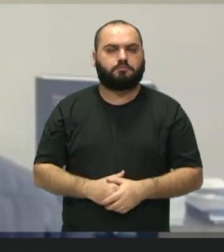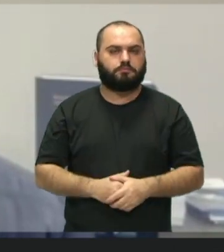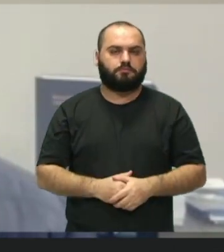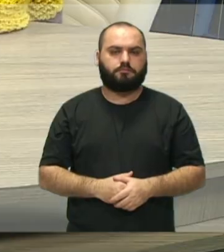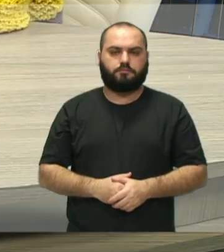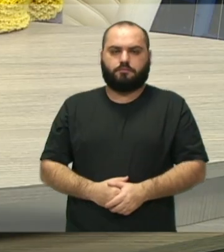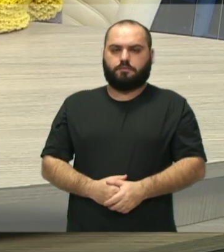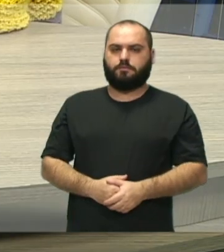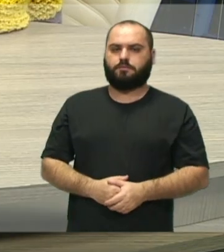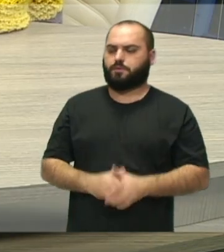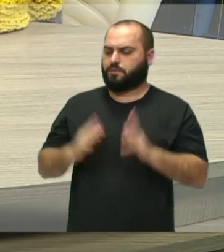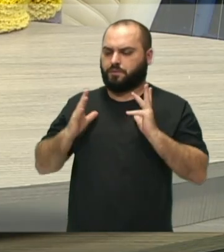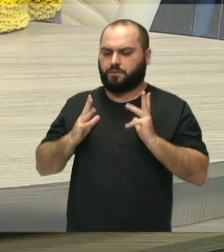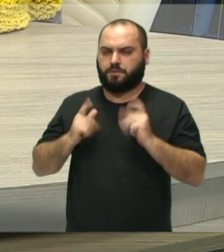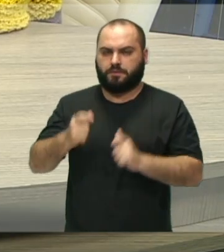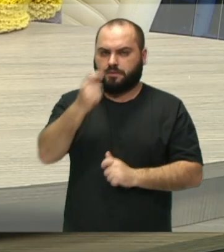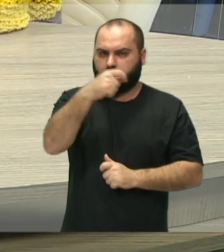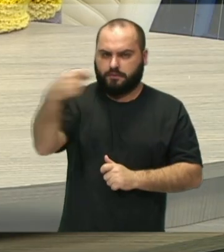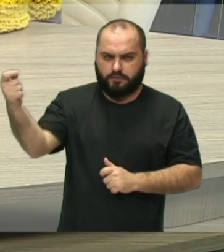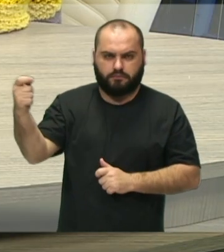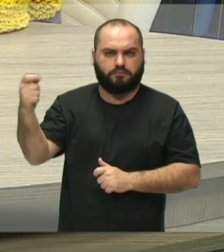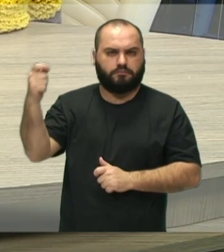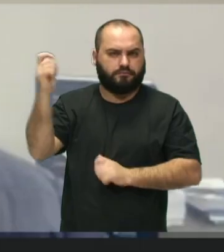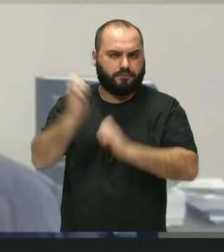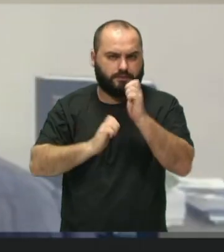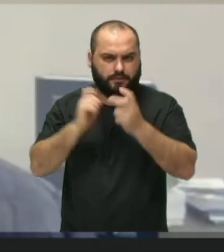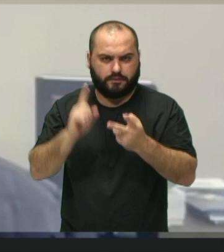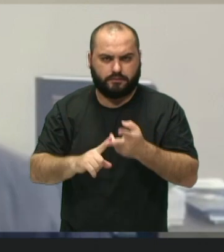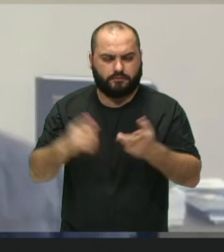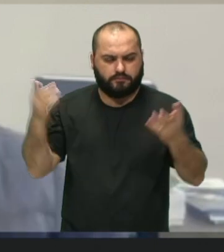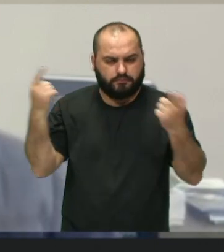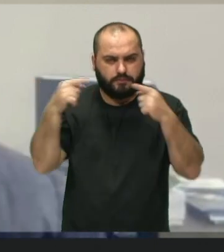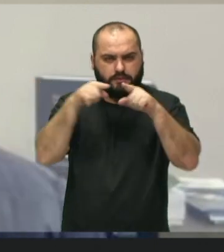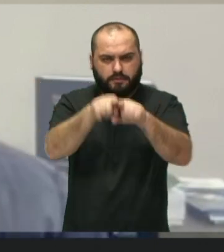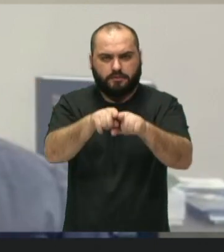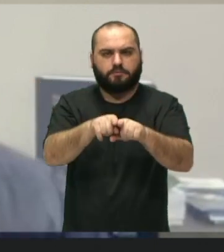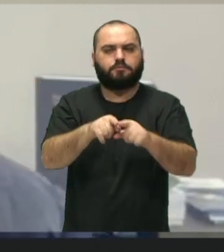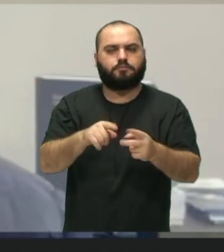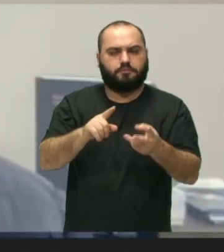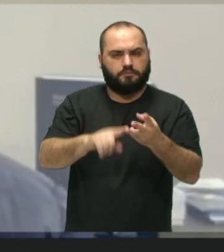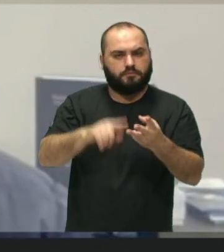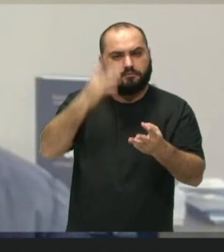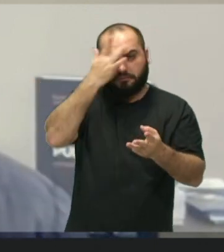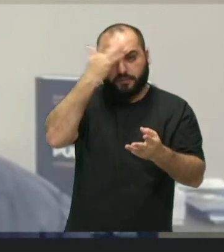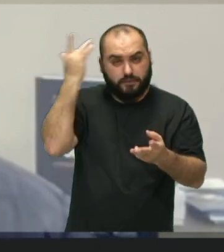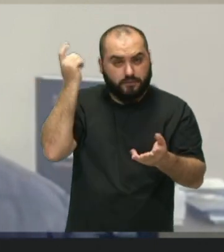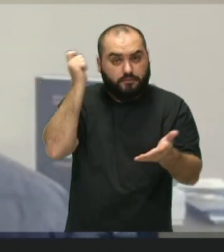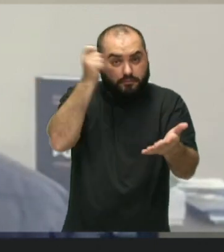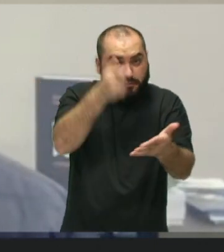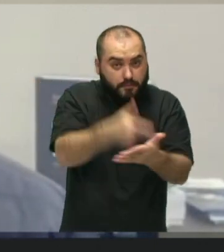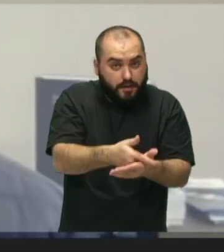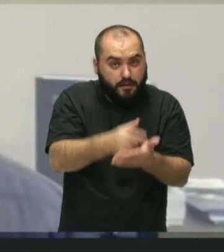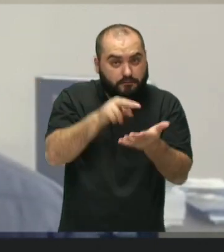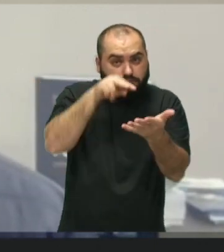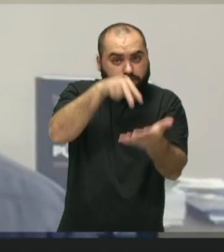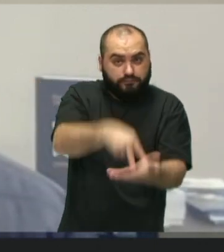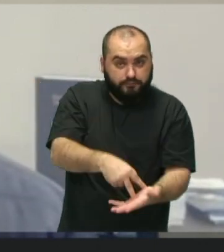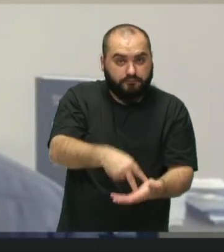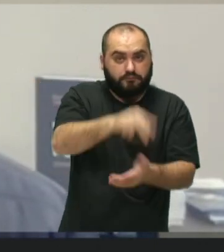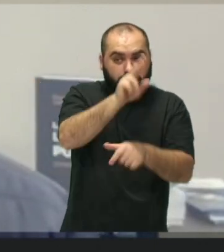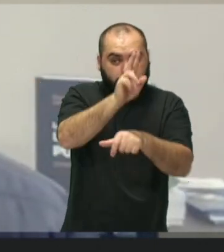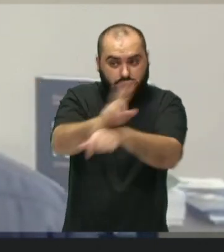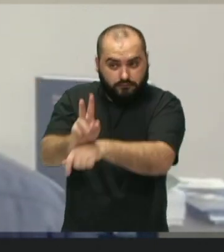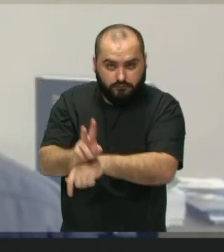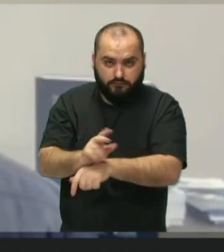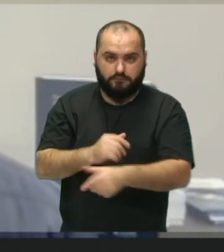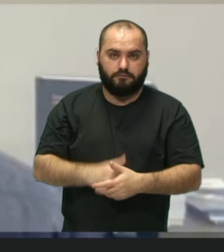comunicação, a todas as associações empresariais, parceiros do observatório, mantenedores do observatório, né? Então a gente está